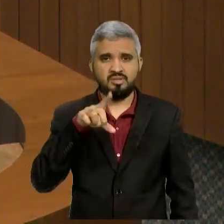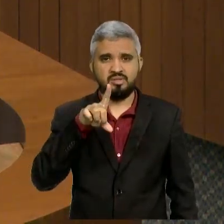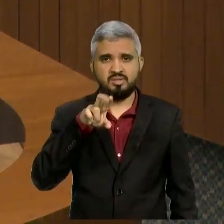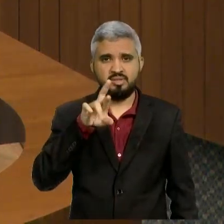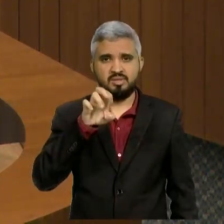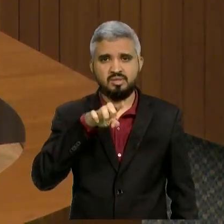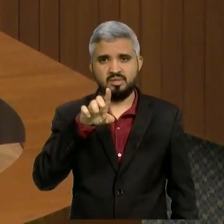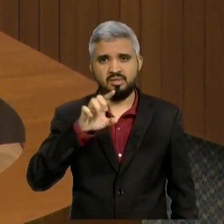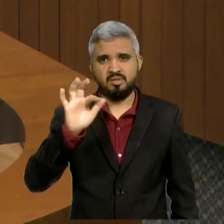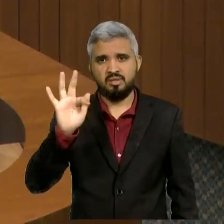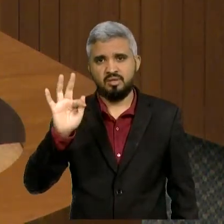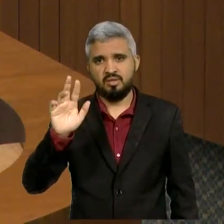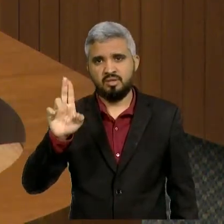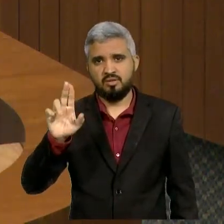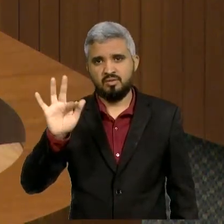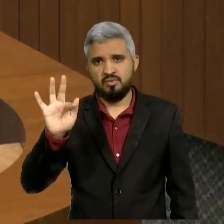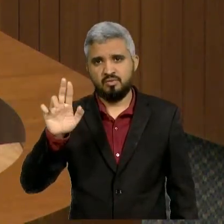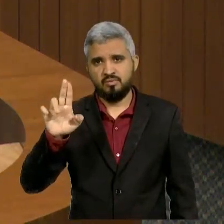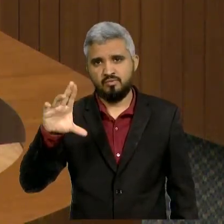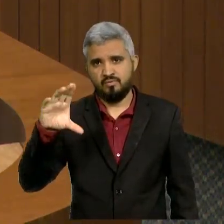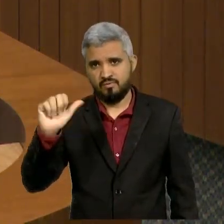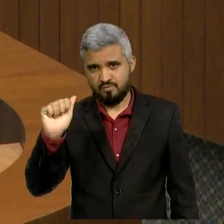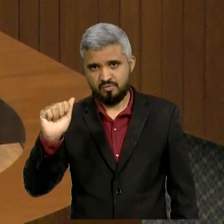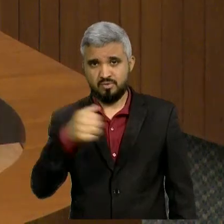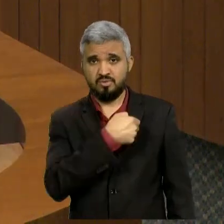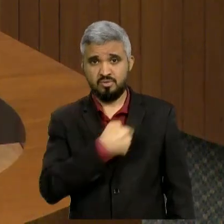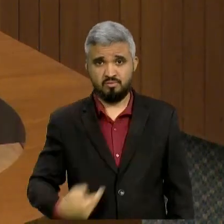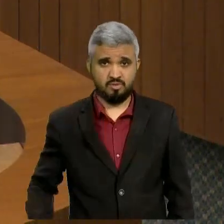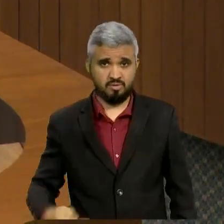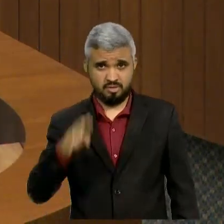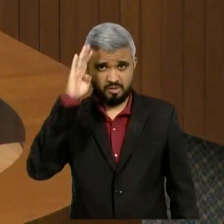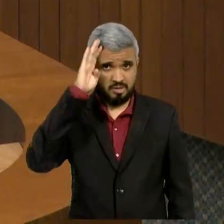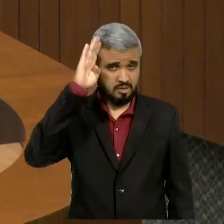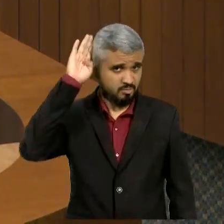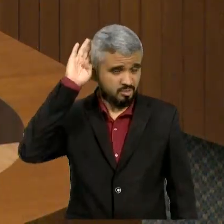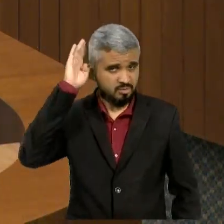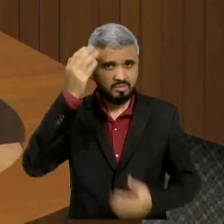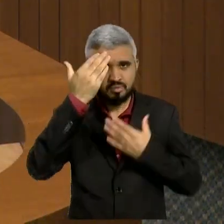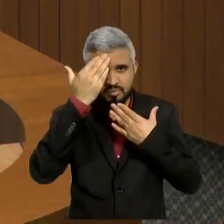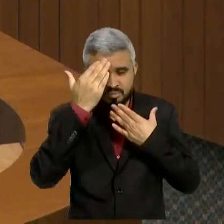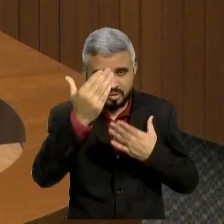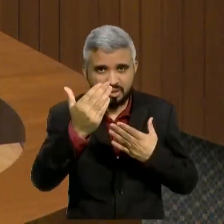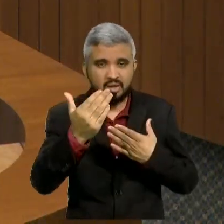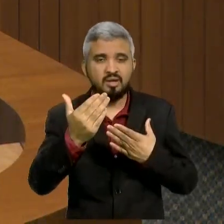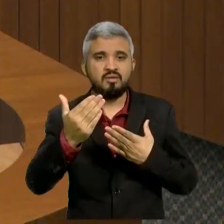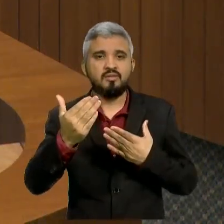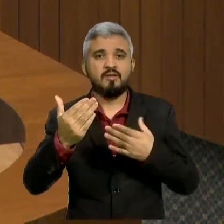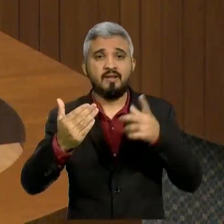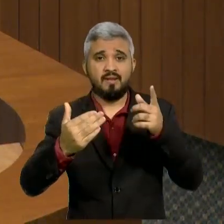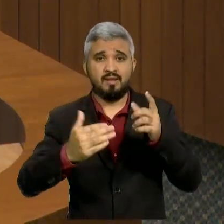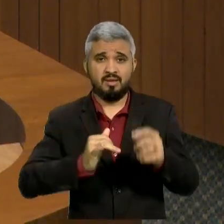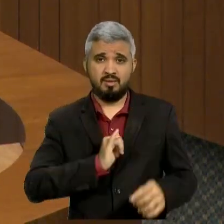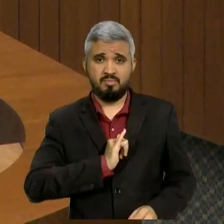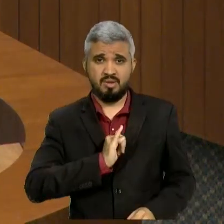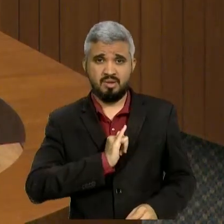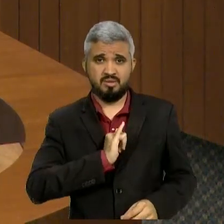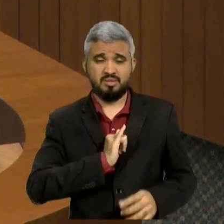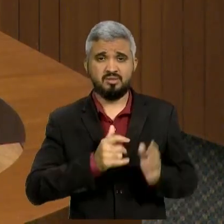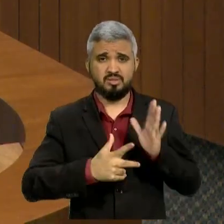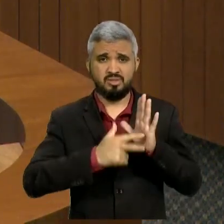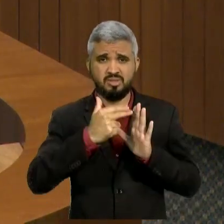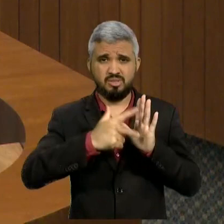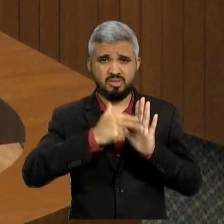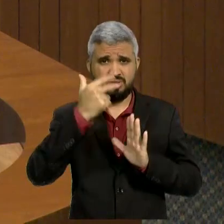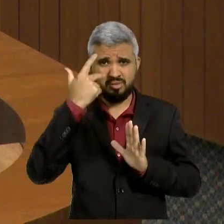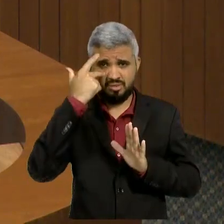parceria de termos de estarmos realizando Imperatriz mais de 700 cirurgias oftalmológicas lá